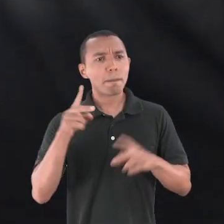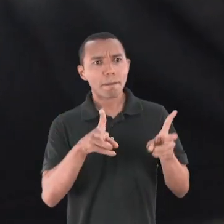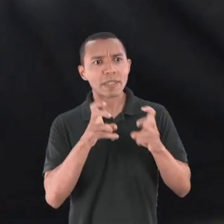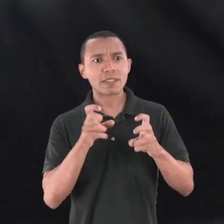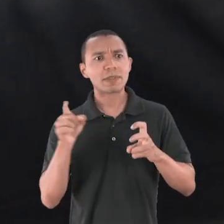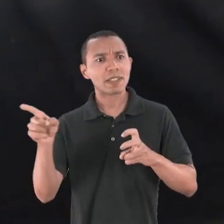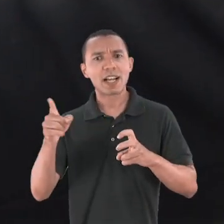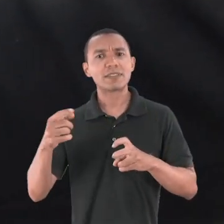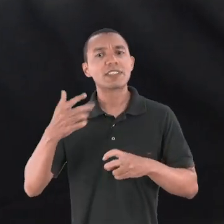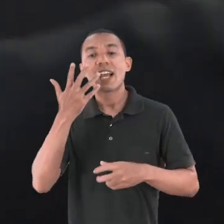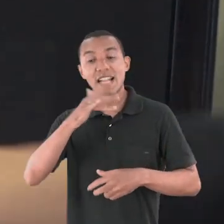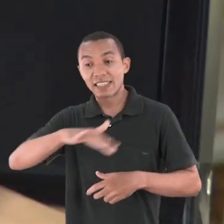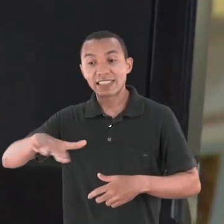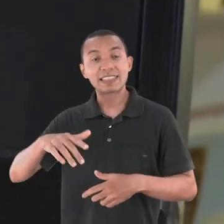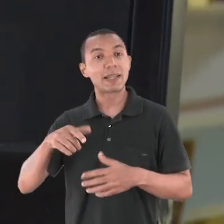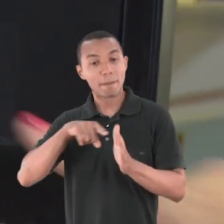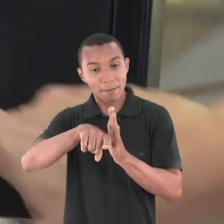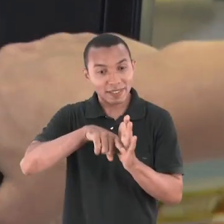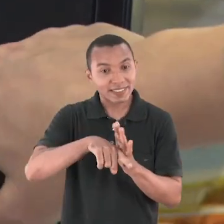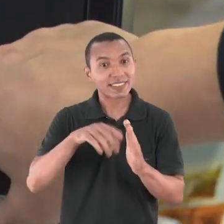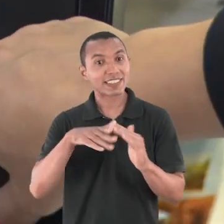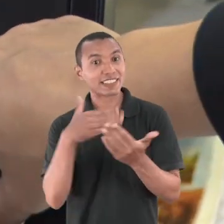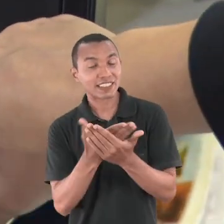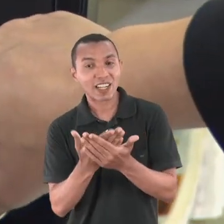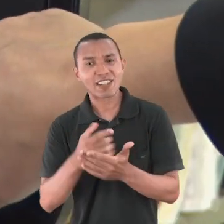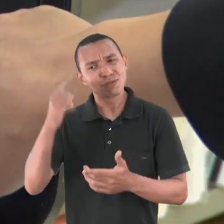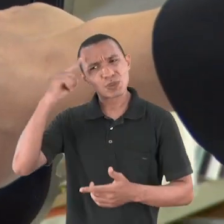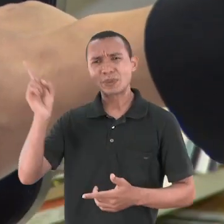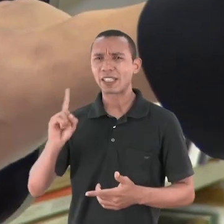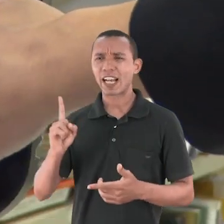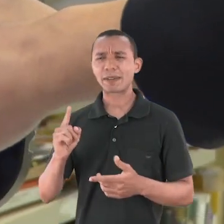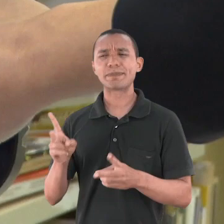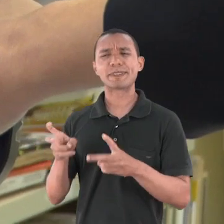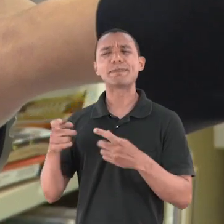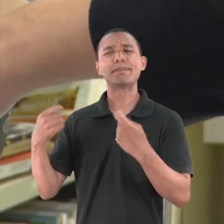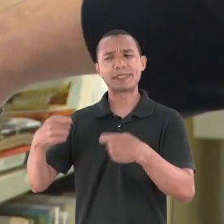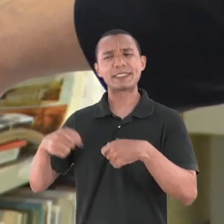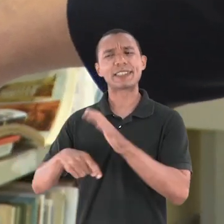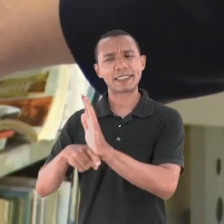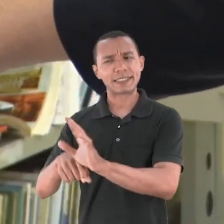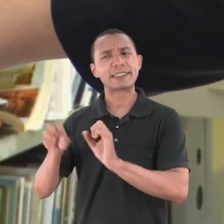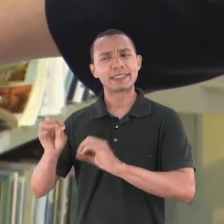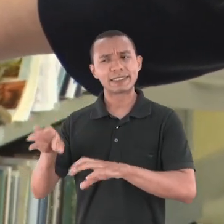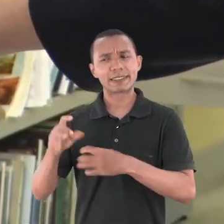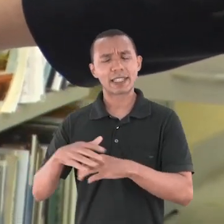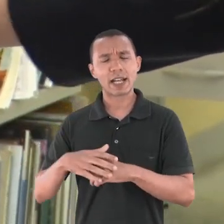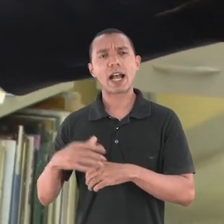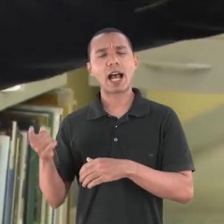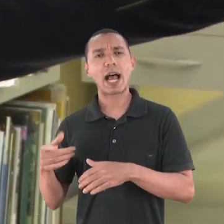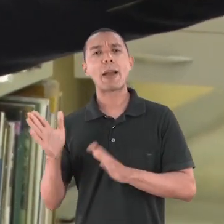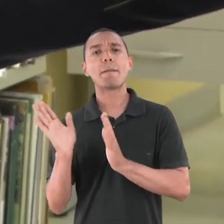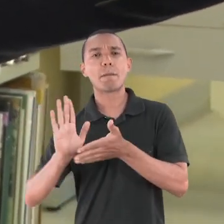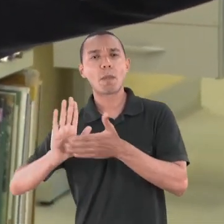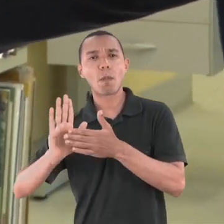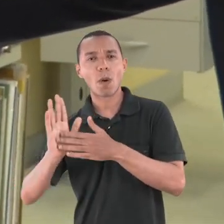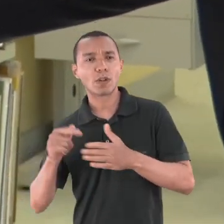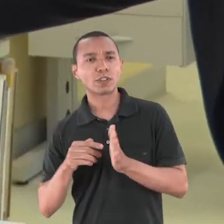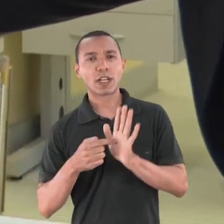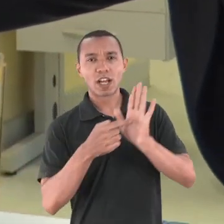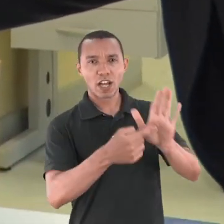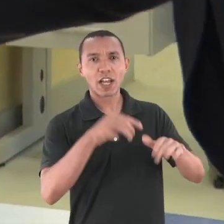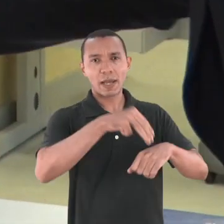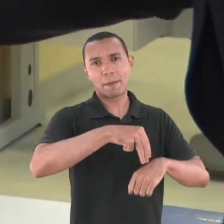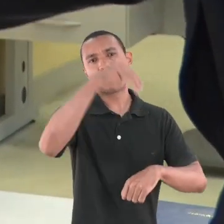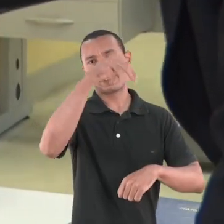Então as crianças não sabem fazer pesquisa escolar. Então assim, foi uma necessidade e dessa necessidade foi a